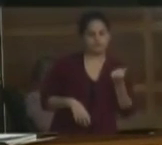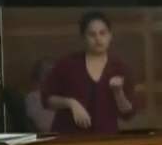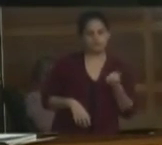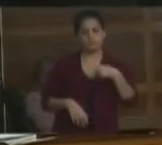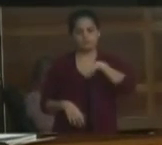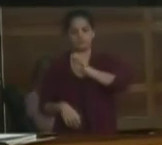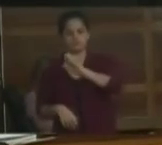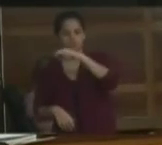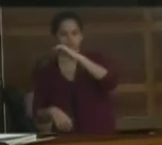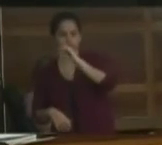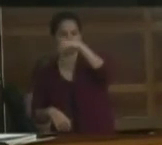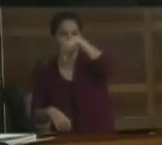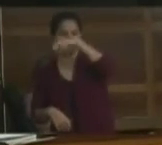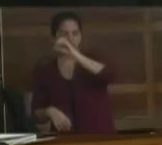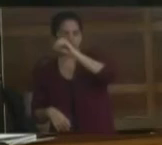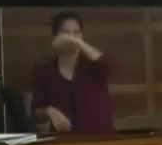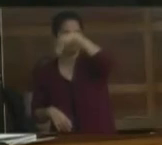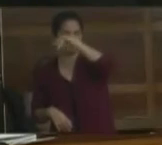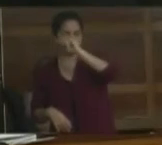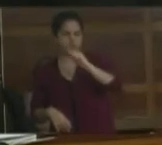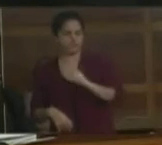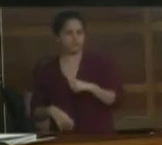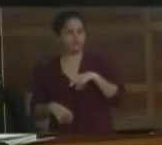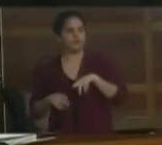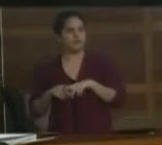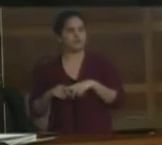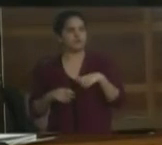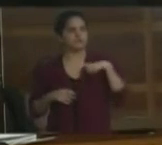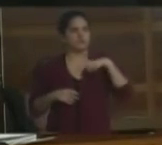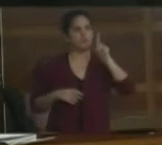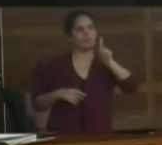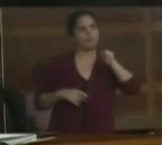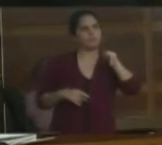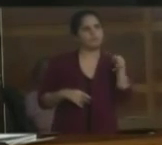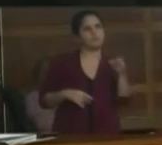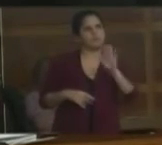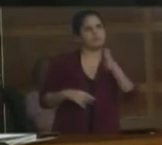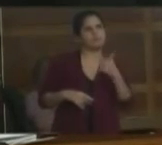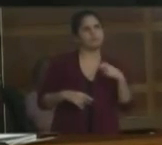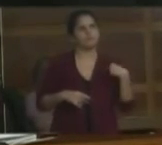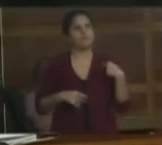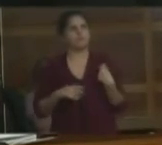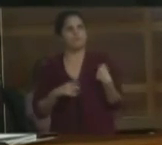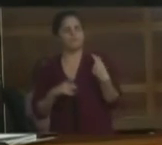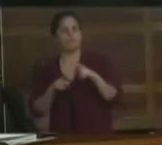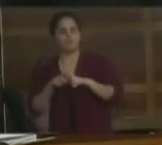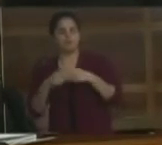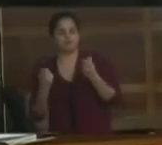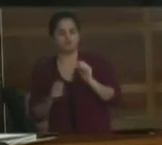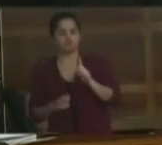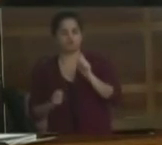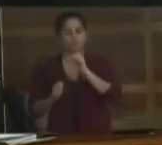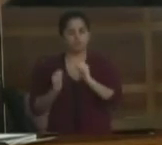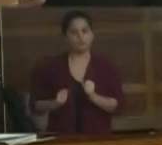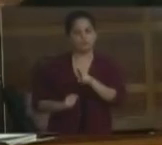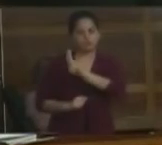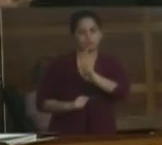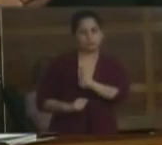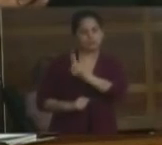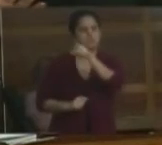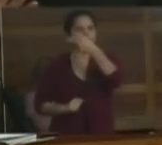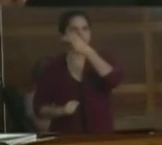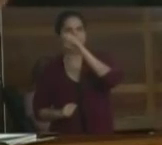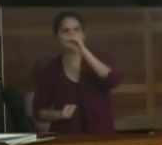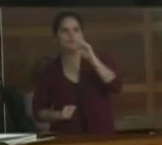dá um bilhão e pouco mas nós só podemos usar um financeiro que é um teto que há 700 e pouco milhões tô dando um exemplo aqui